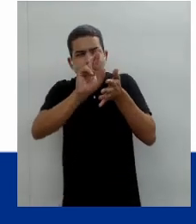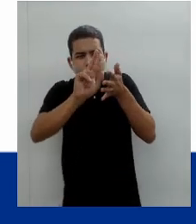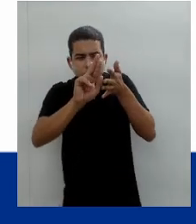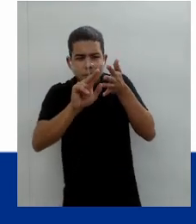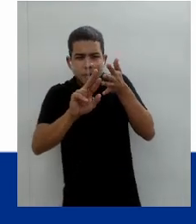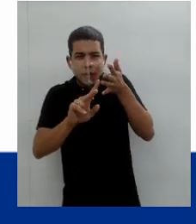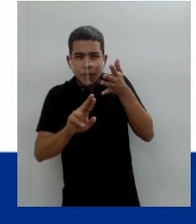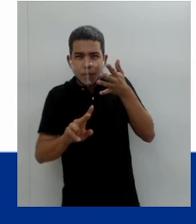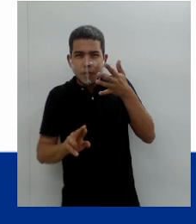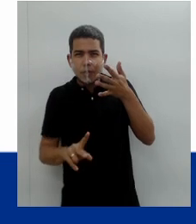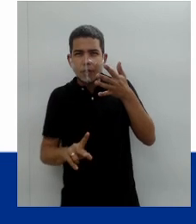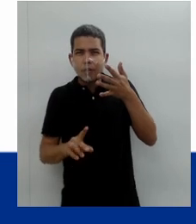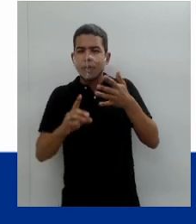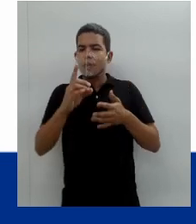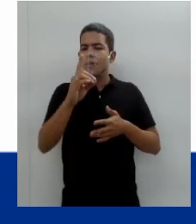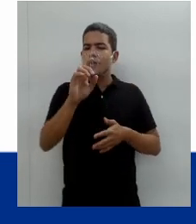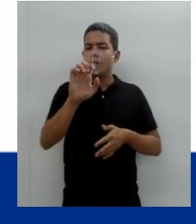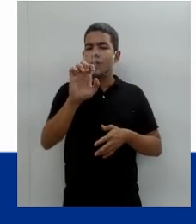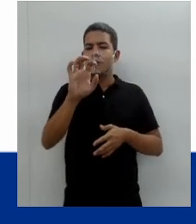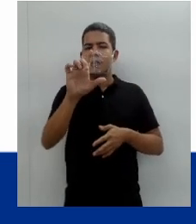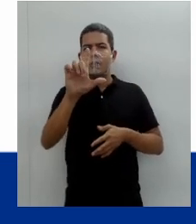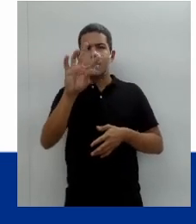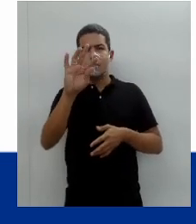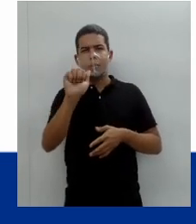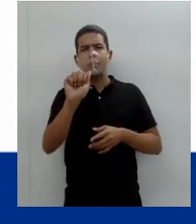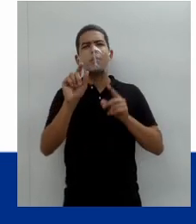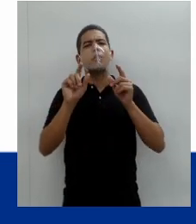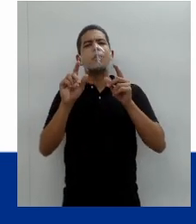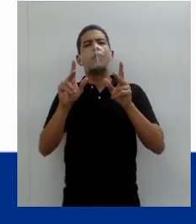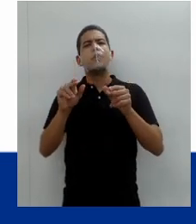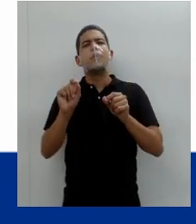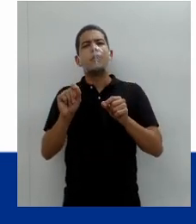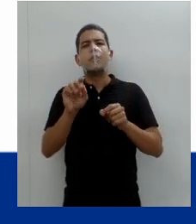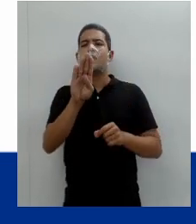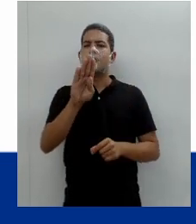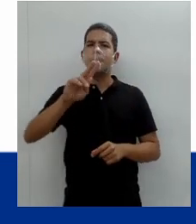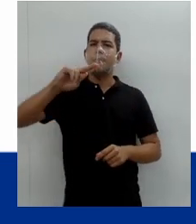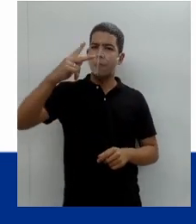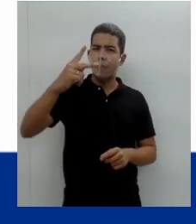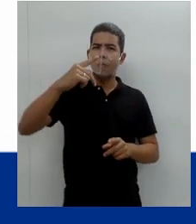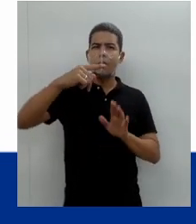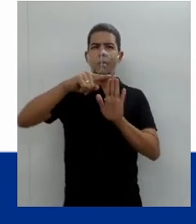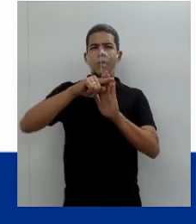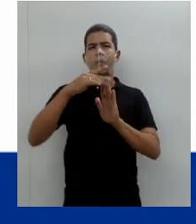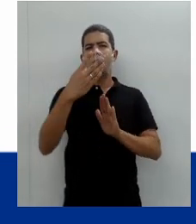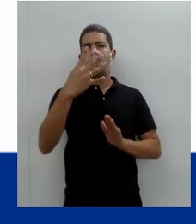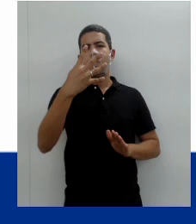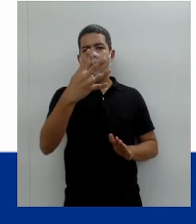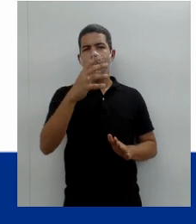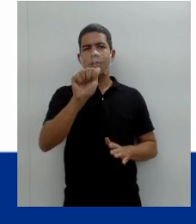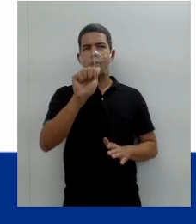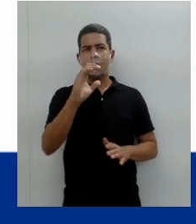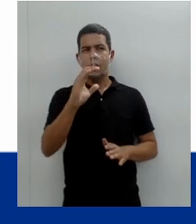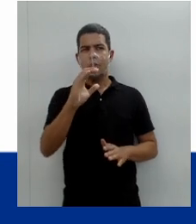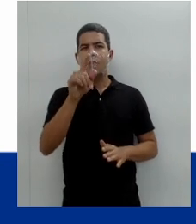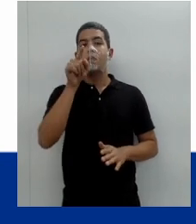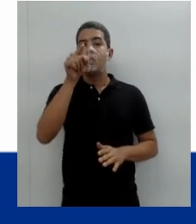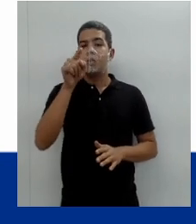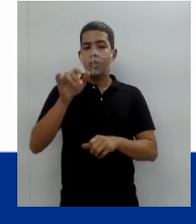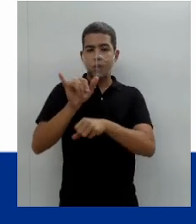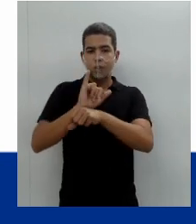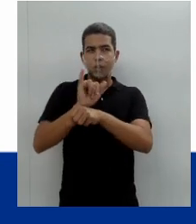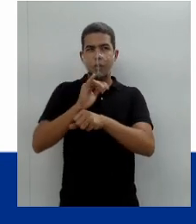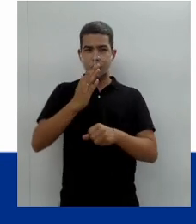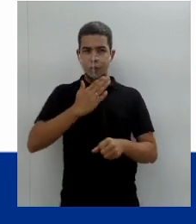É esse bendito delta que você sabe que é b ao quadrado menos 4ac. E se você for lá no YouTube, no canal do tio Valtinho,